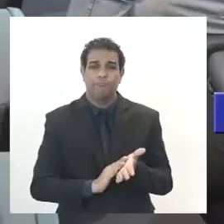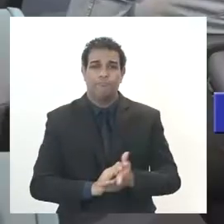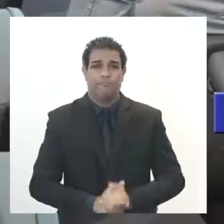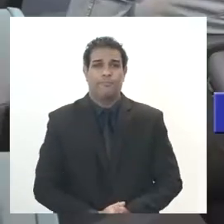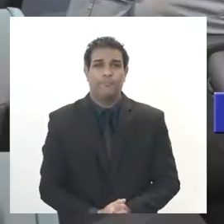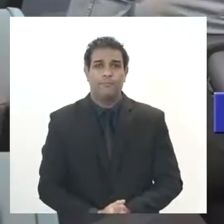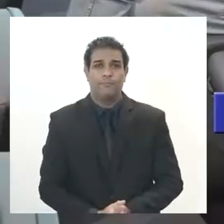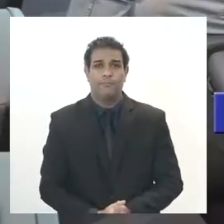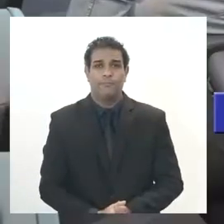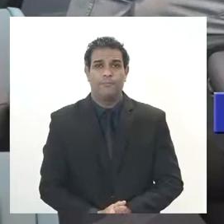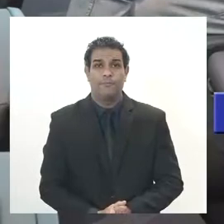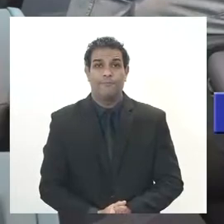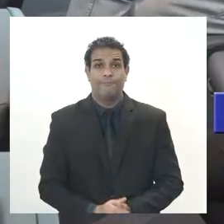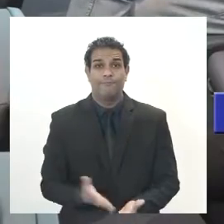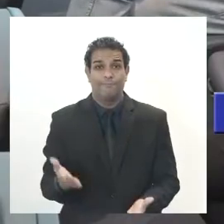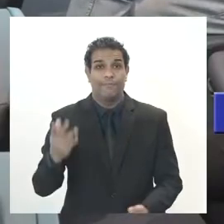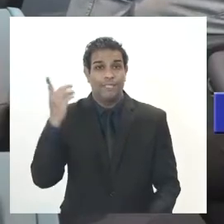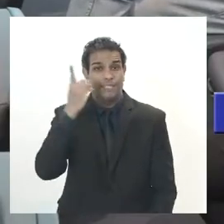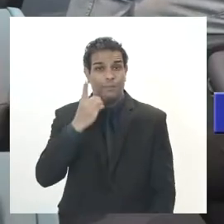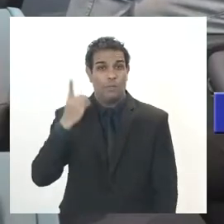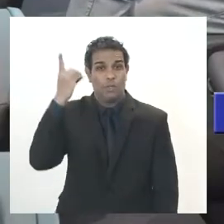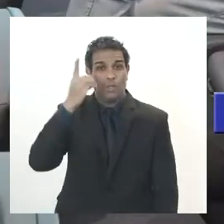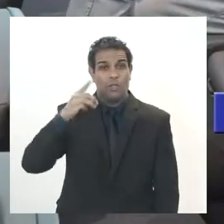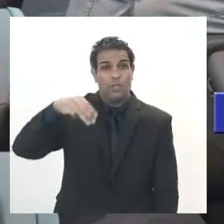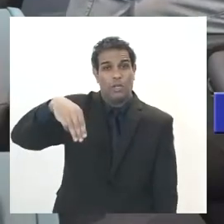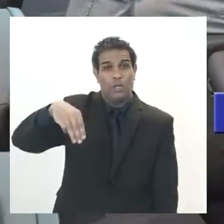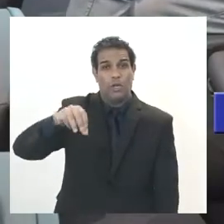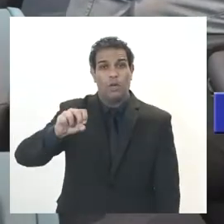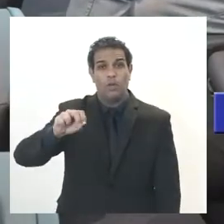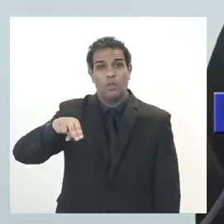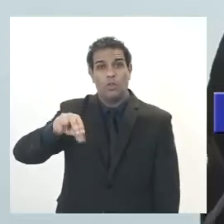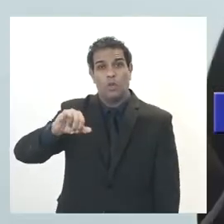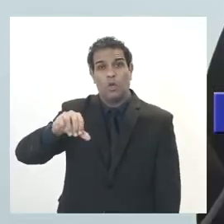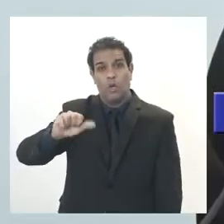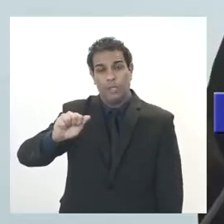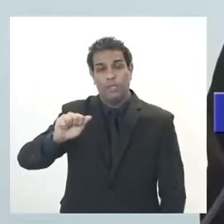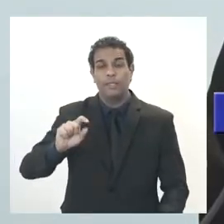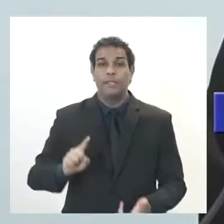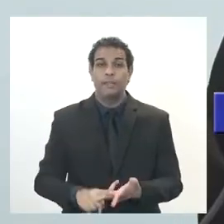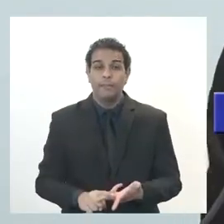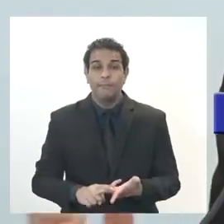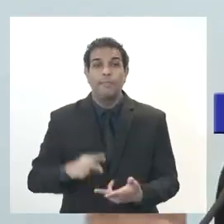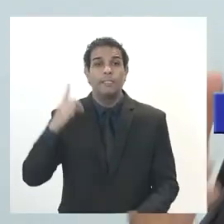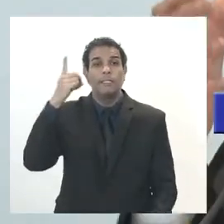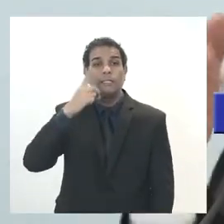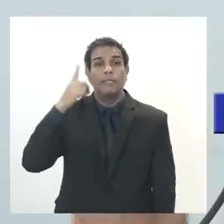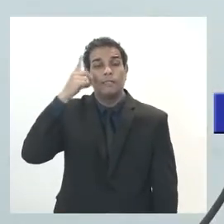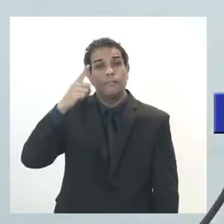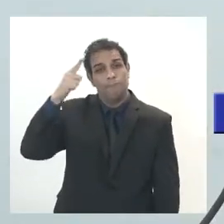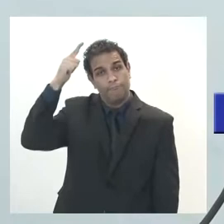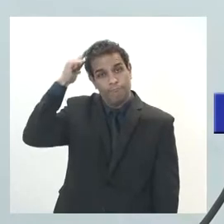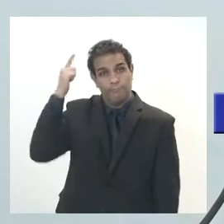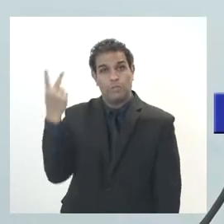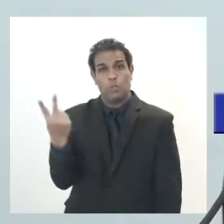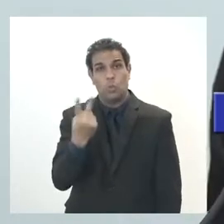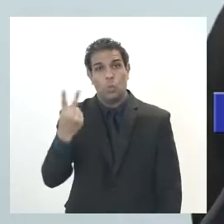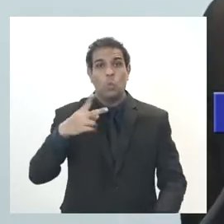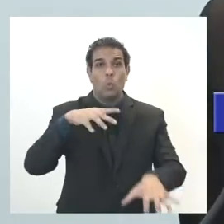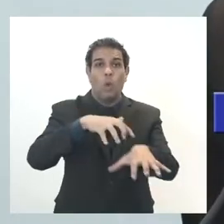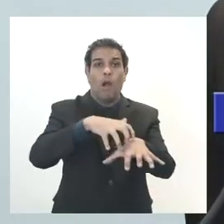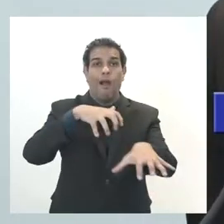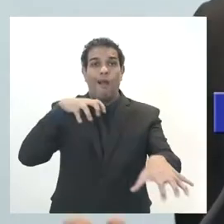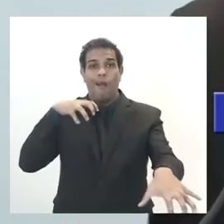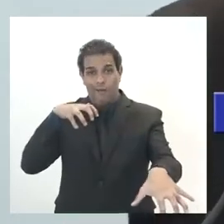anunciar que a deputada Mônica Francisco e o Deputado Luiz Paulo Corrêa da Rocha São assistindo remotamente